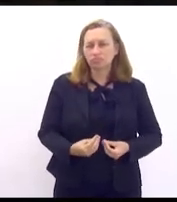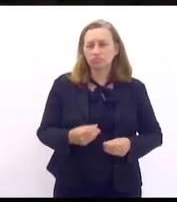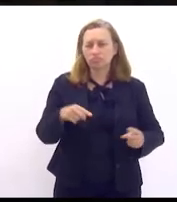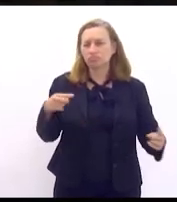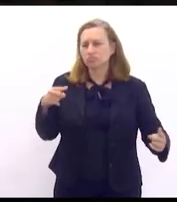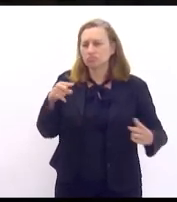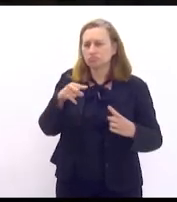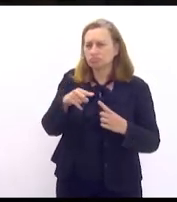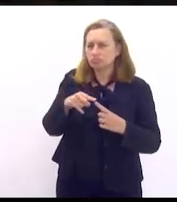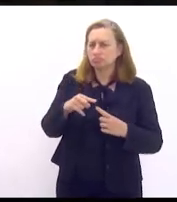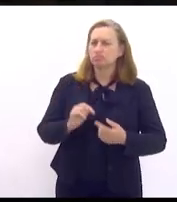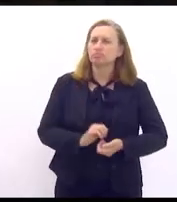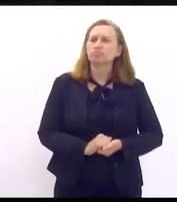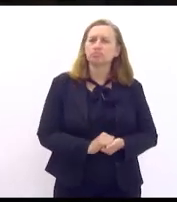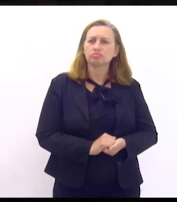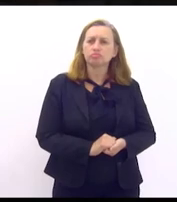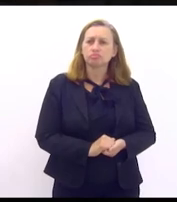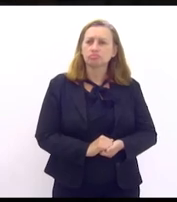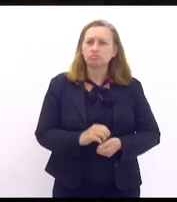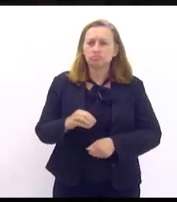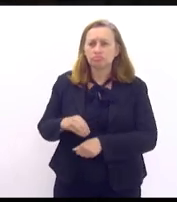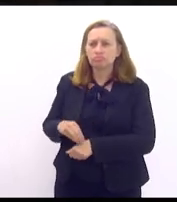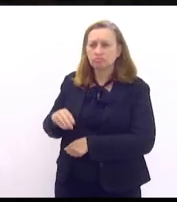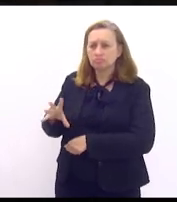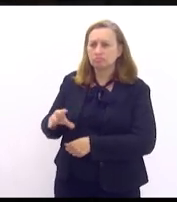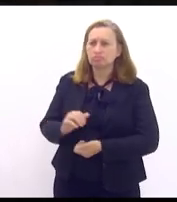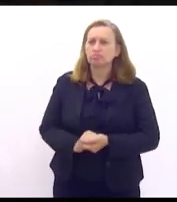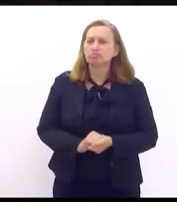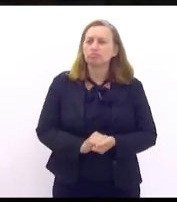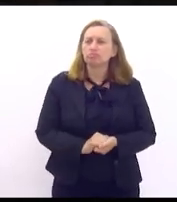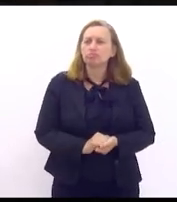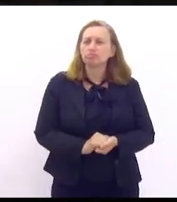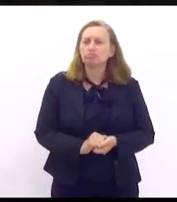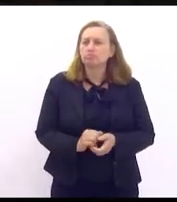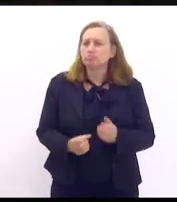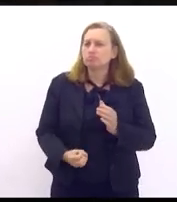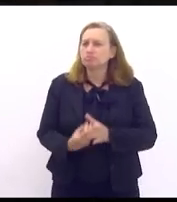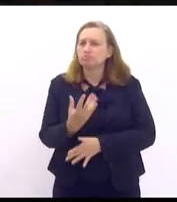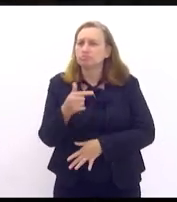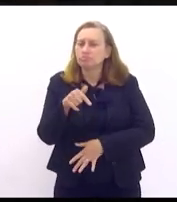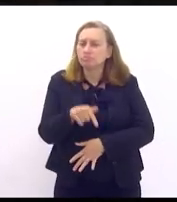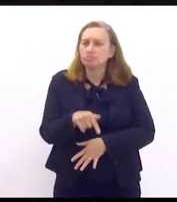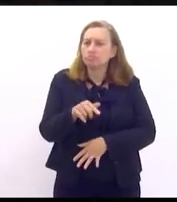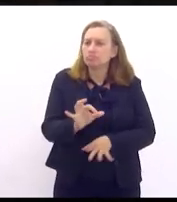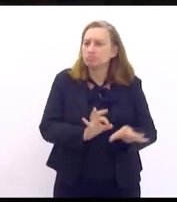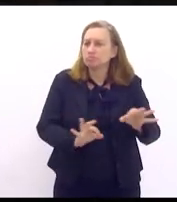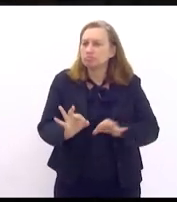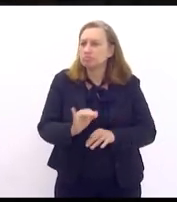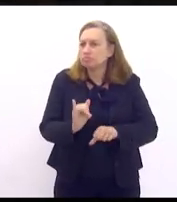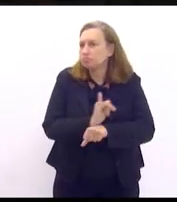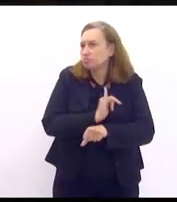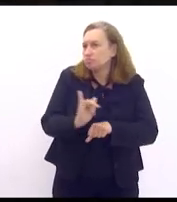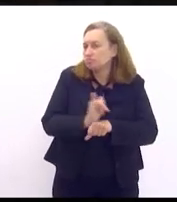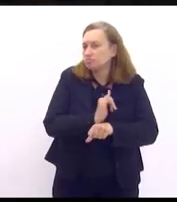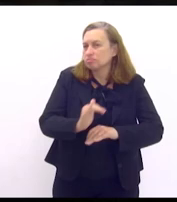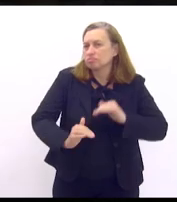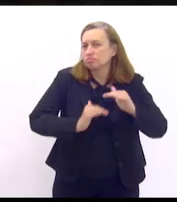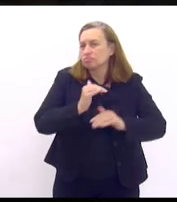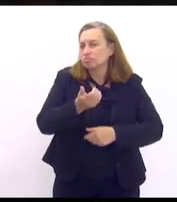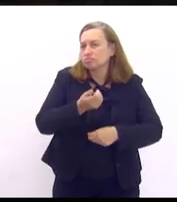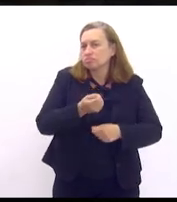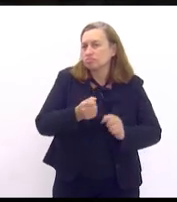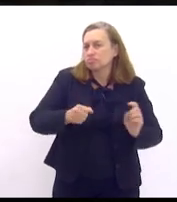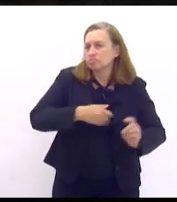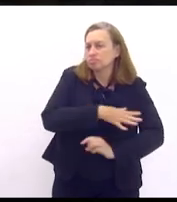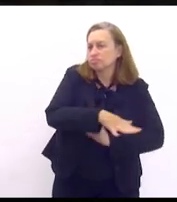objetivos específicos, os indicadores que estão sendo construídos aqui no Plano Estratégico de Desenvolvimento Econômico e Social para o Estado do